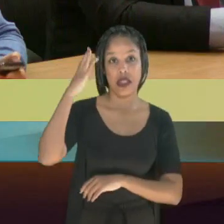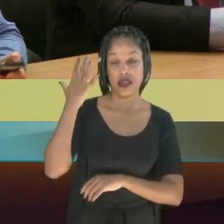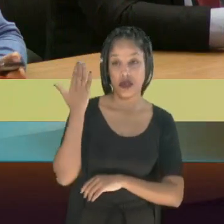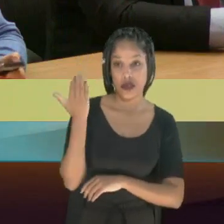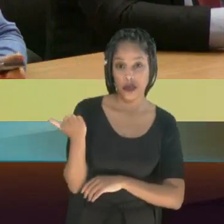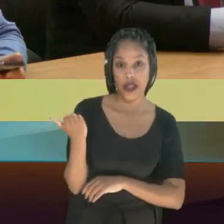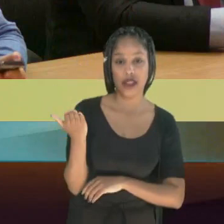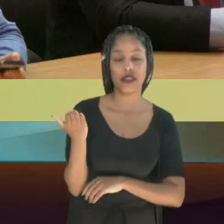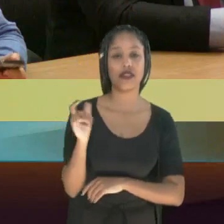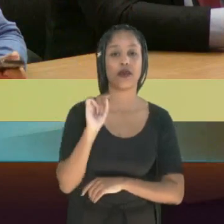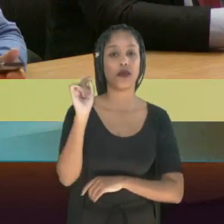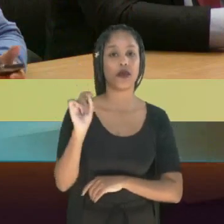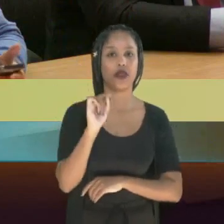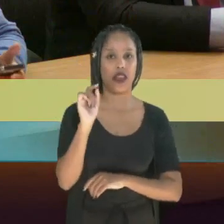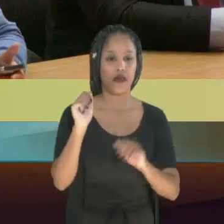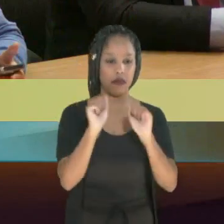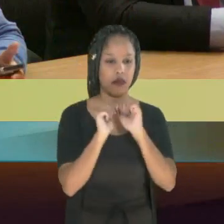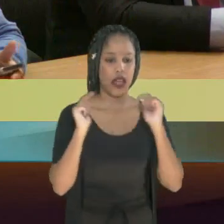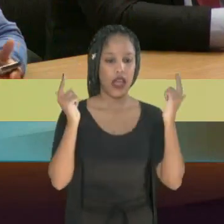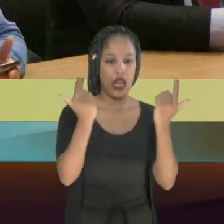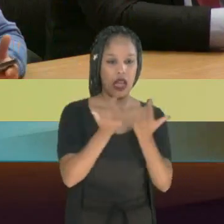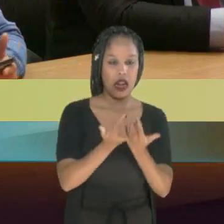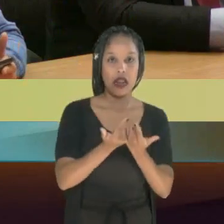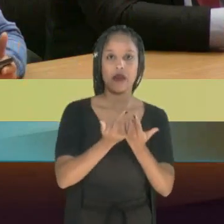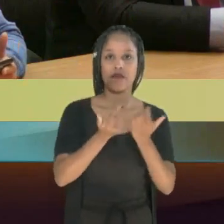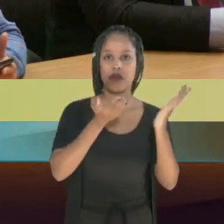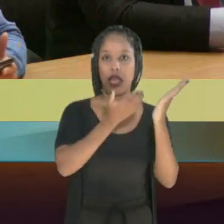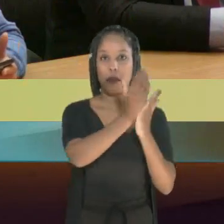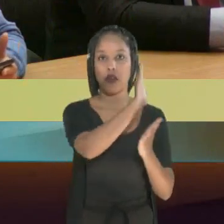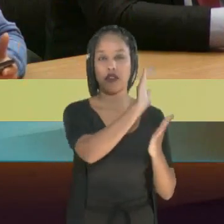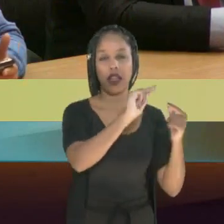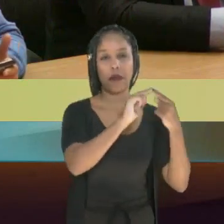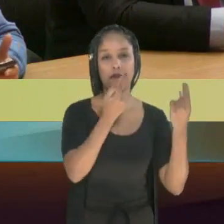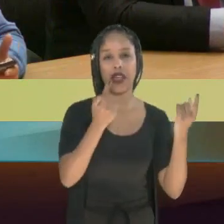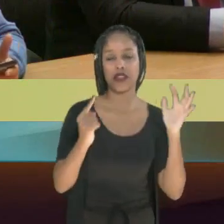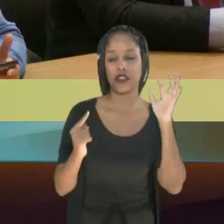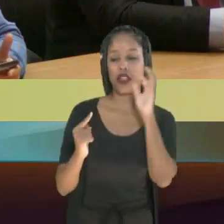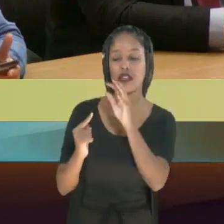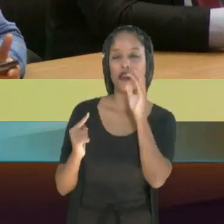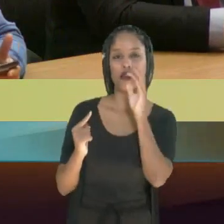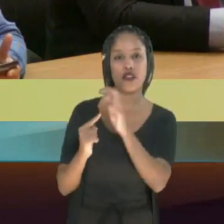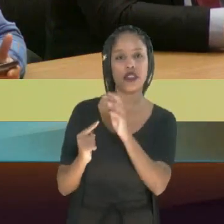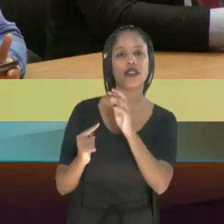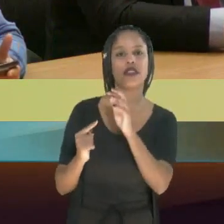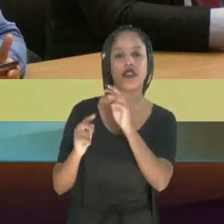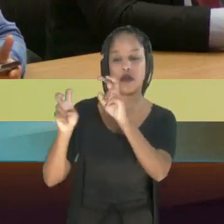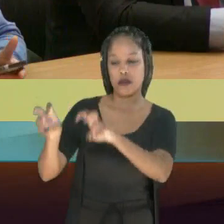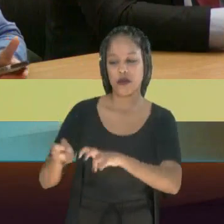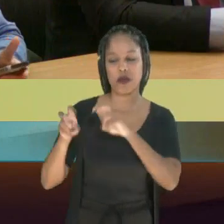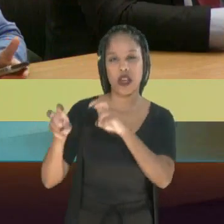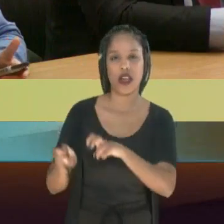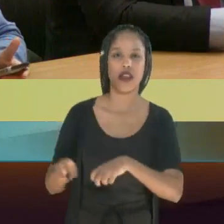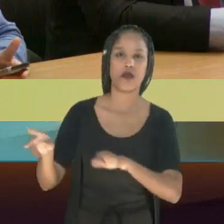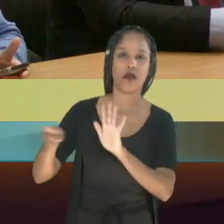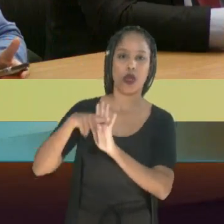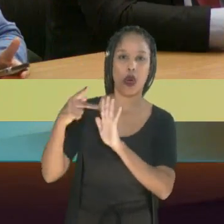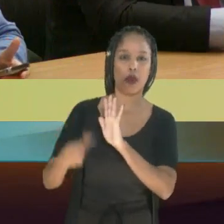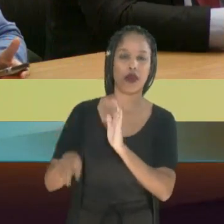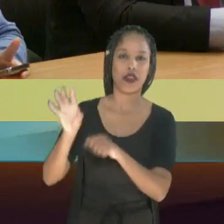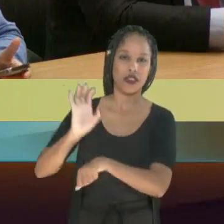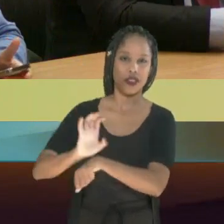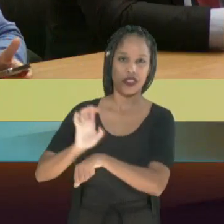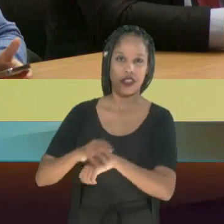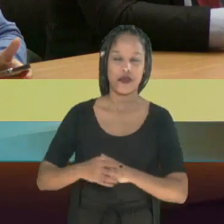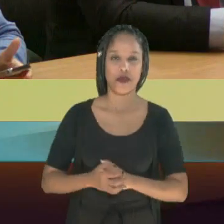esta casa não venha atingir aos produtores da agricultura do nosso estado. Só queria